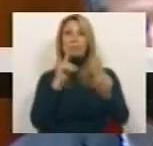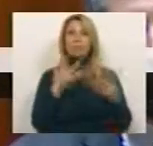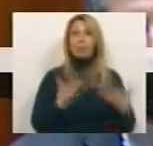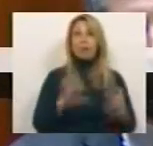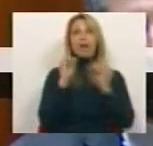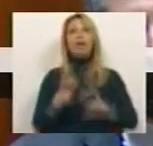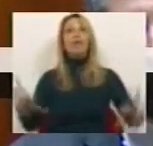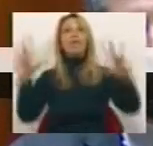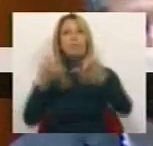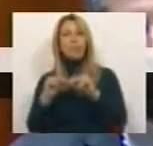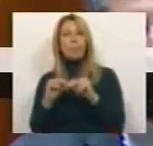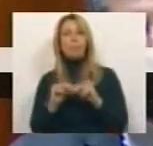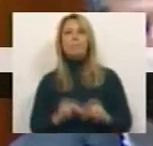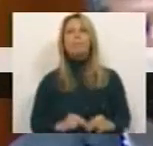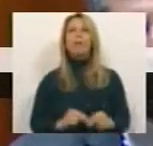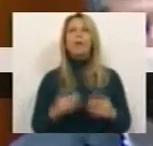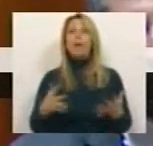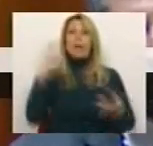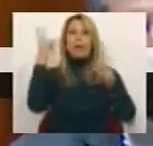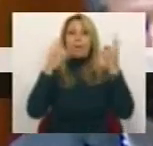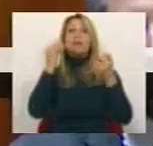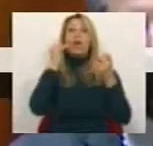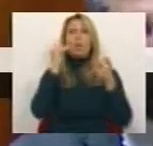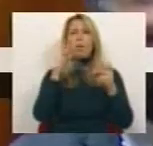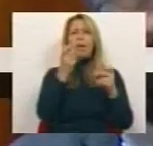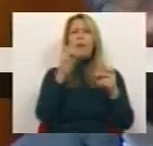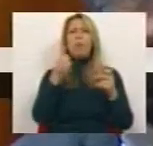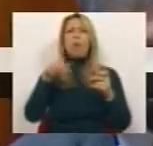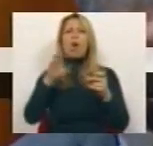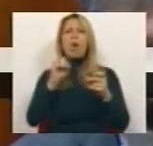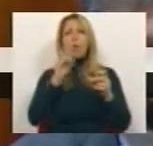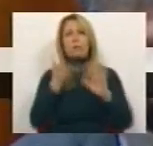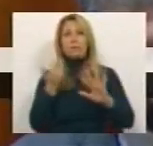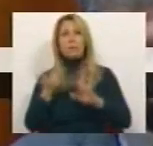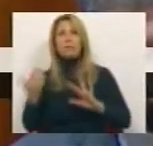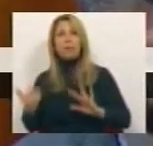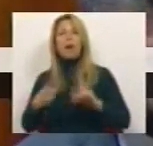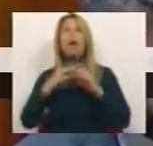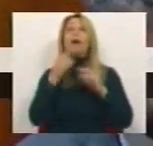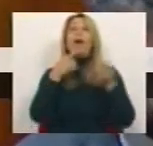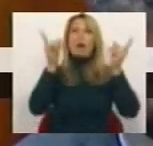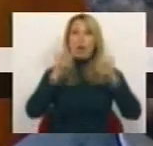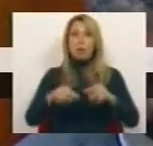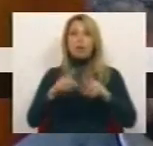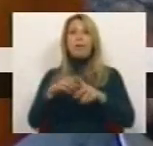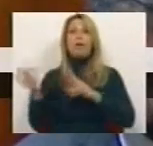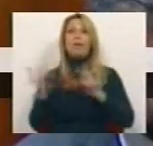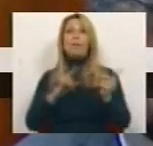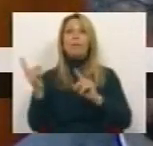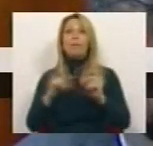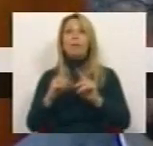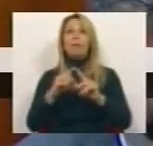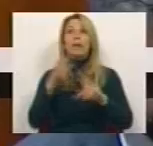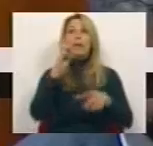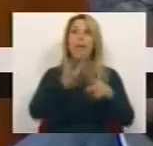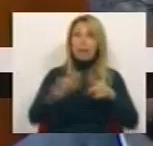à inovação. A pensar na descarbonização, retomamos o caminho da mobilidade elétrica, potenciando não só